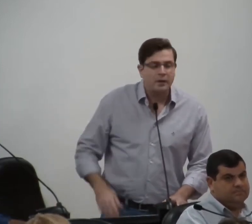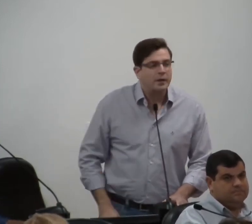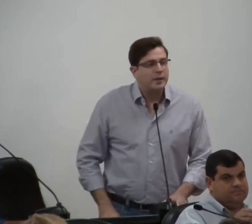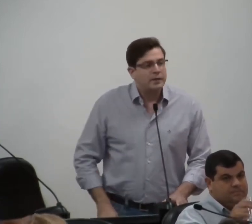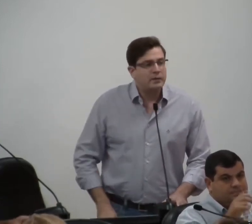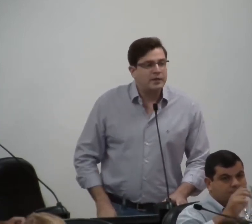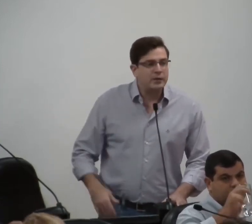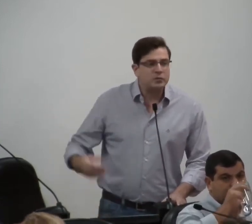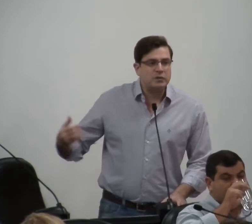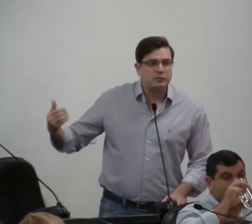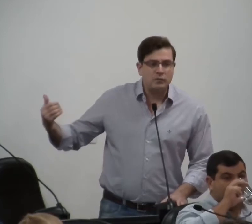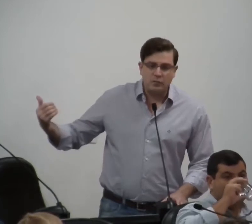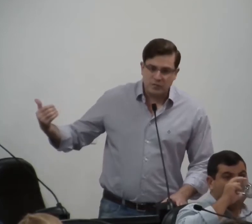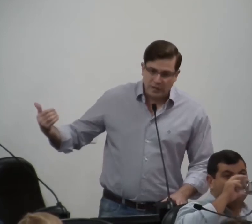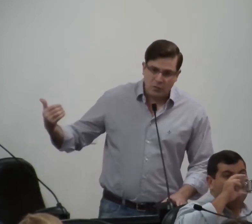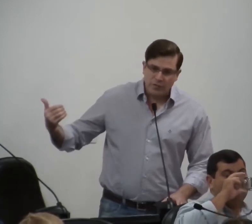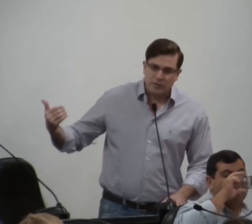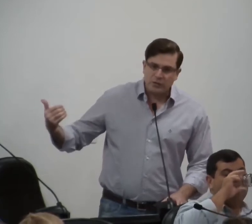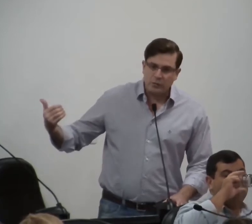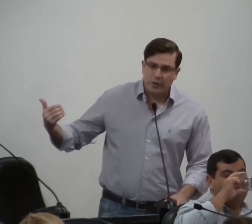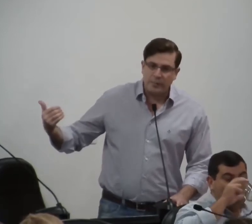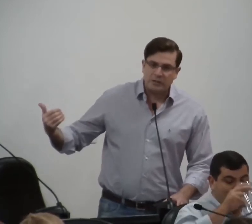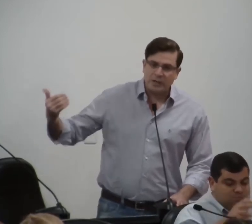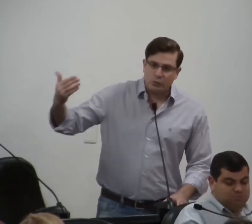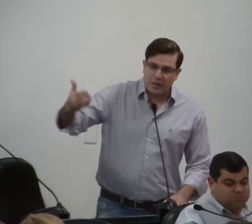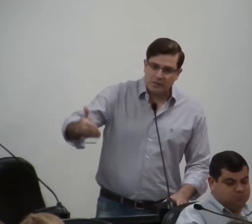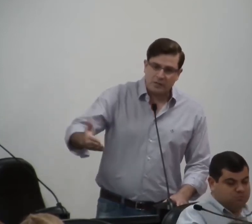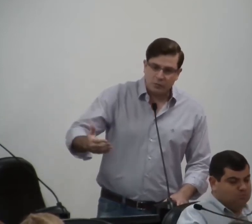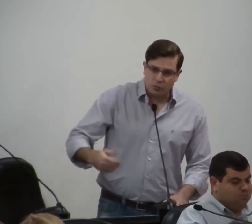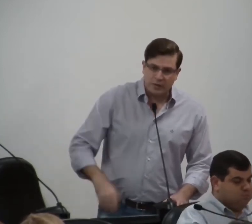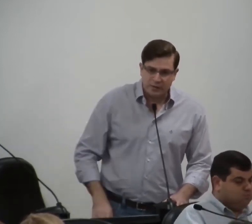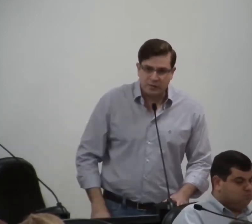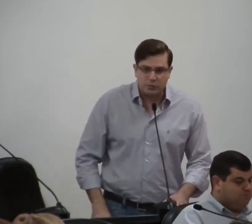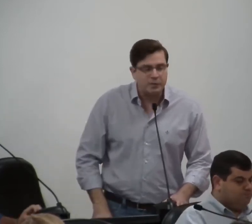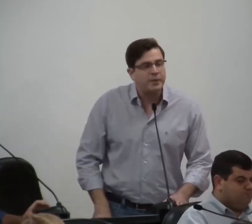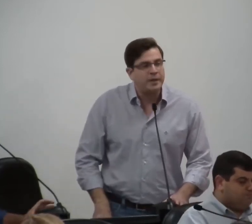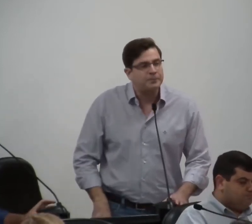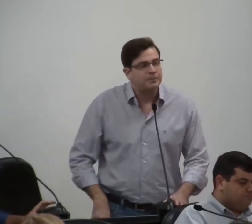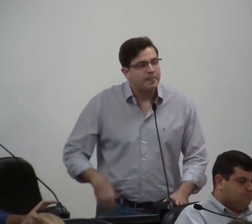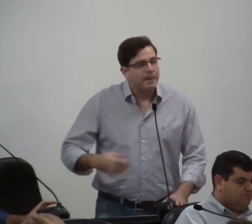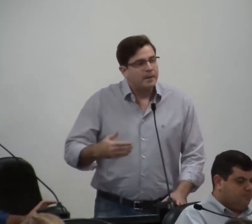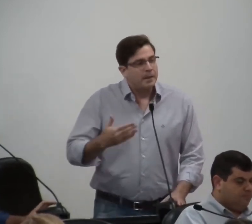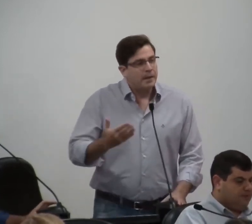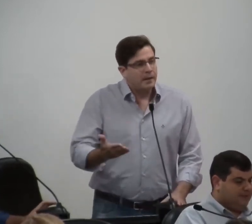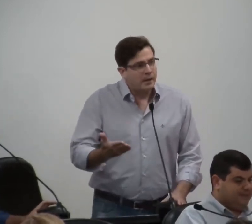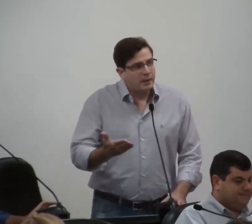multas deveriam ser convertido realmente na educação do trânsito também.